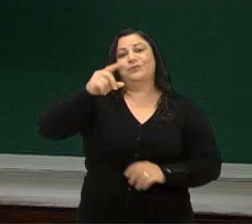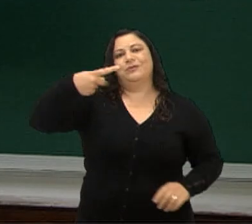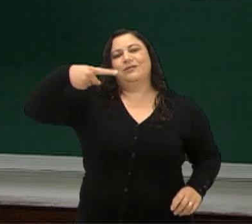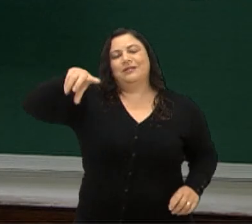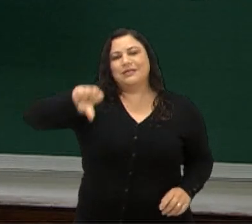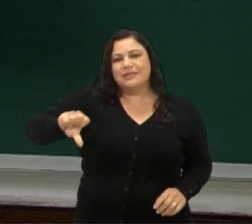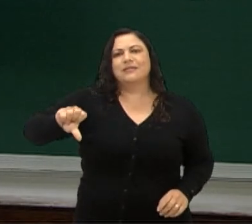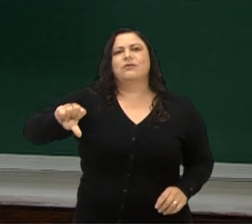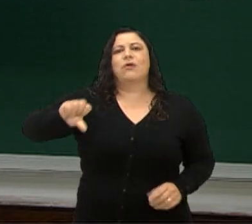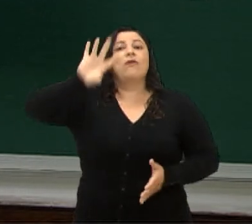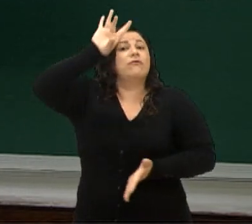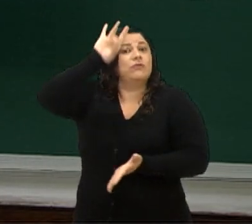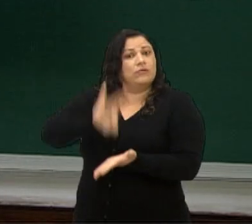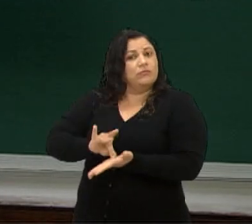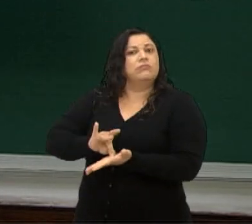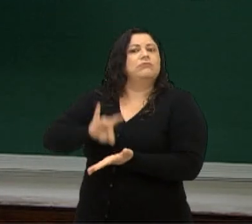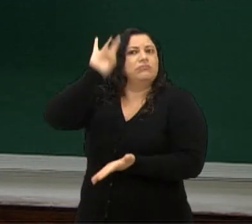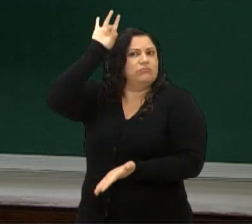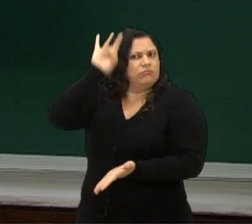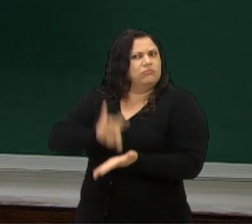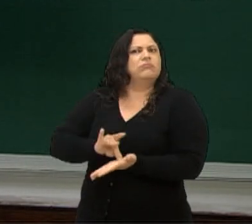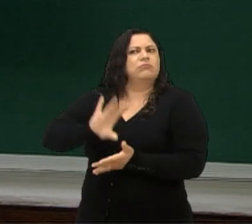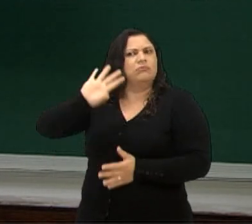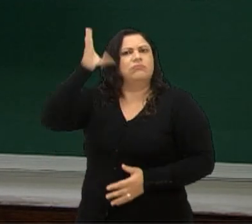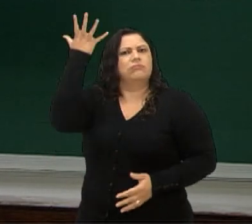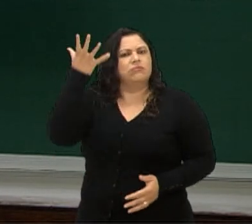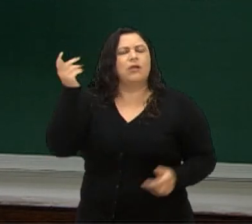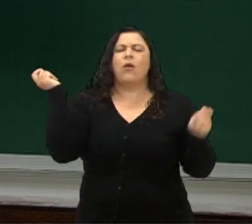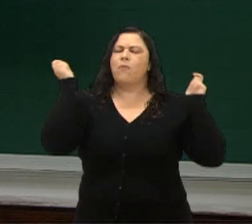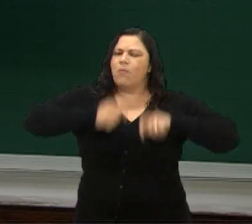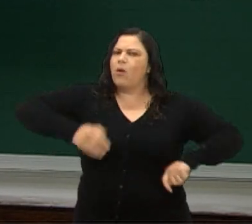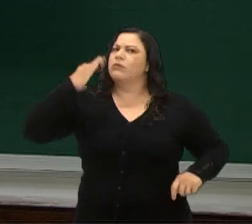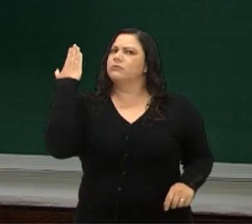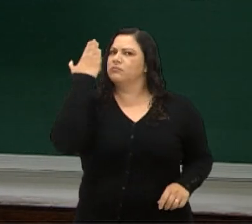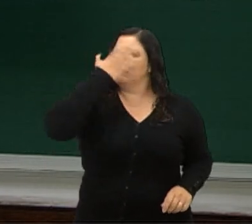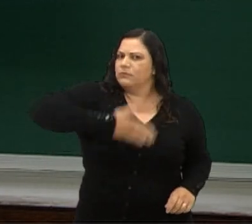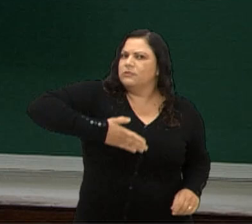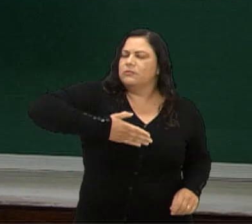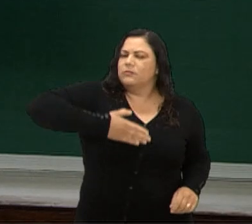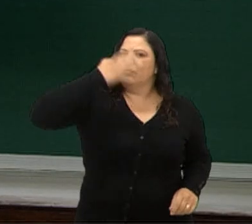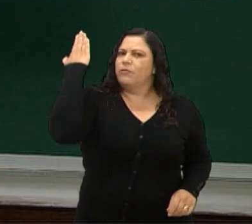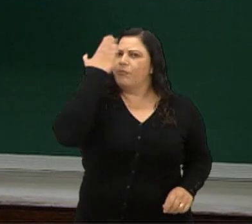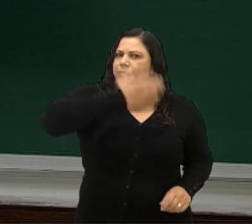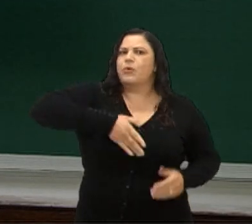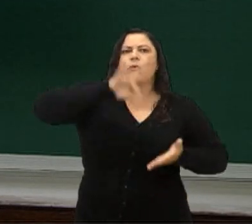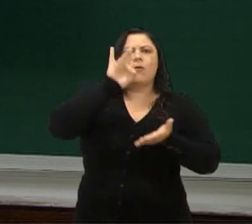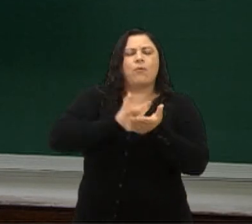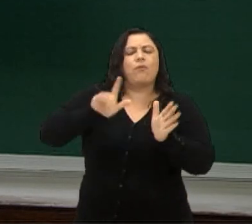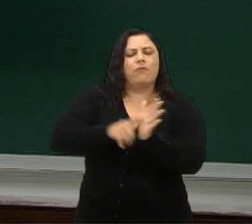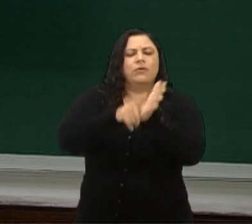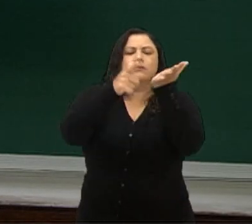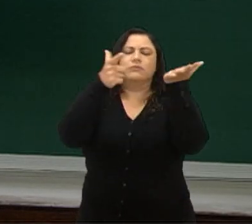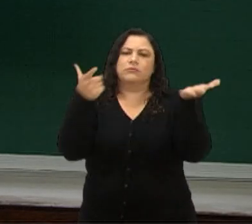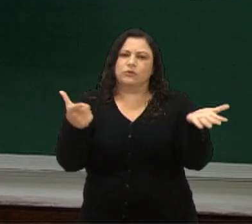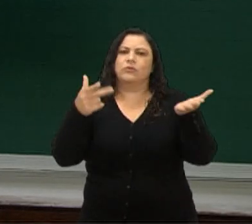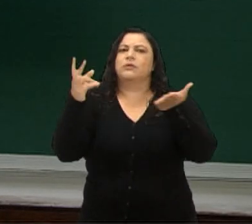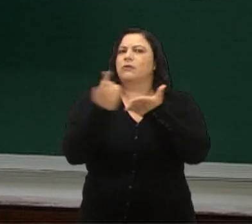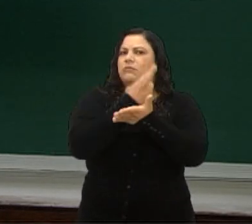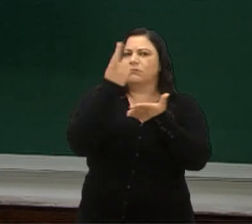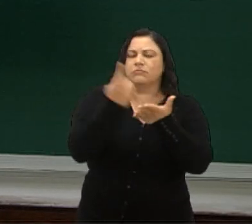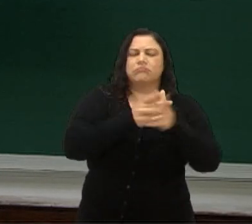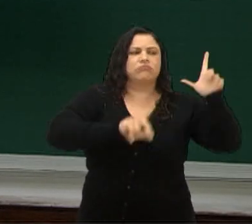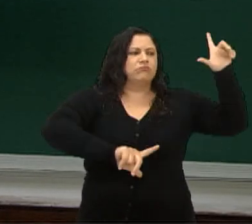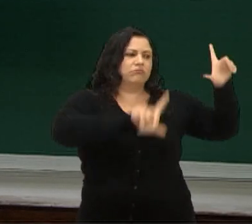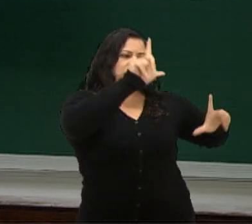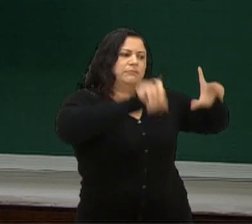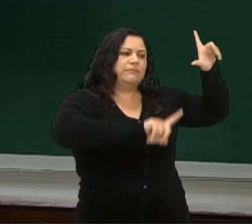fato. Por que um fato? Eu posso comprovar isso que foi dito um jornal, uma revista, até mesmo na TV. Se